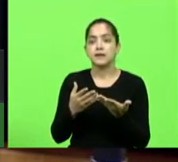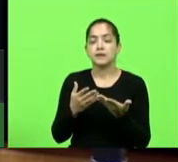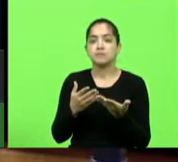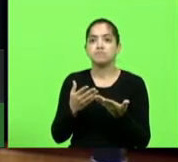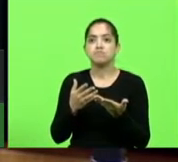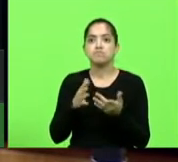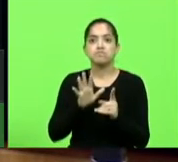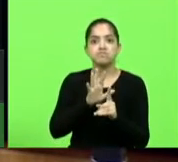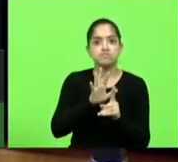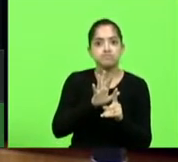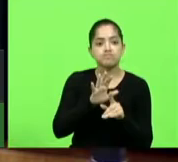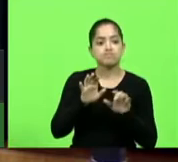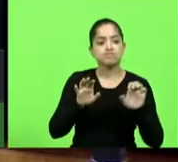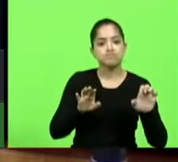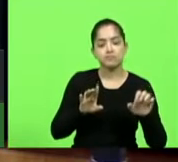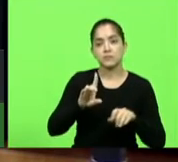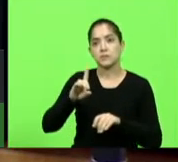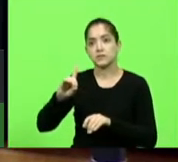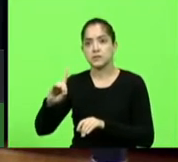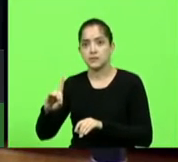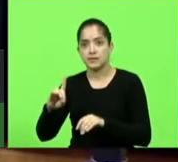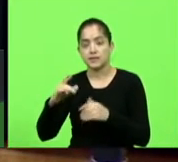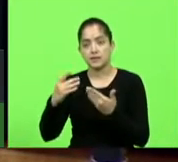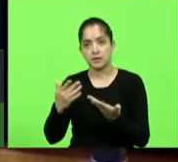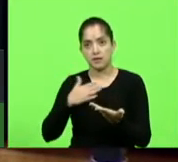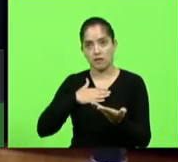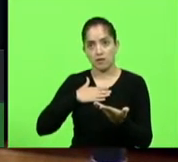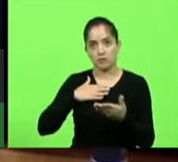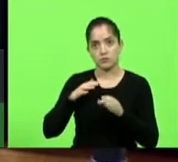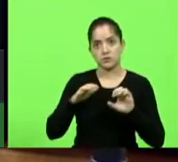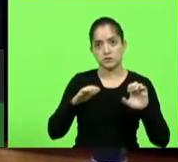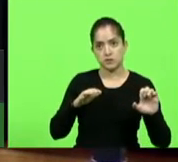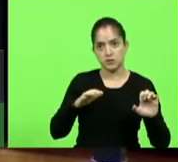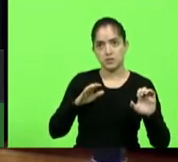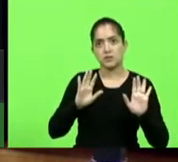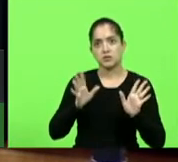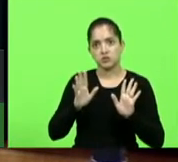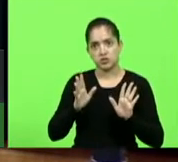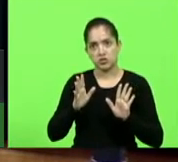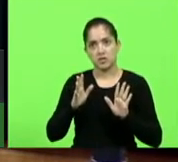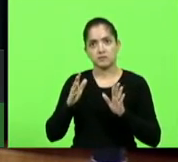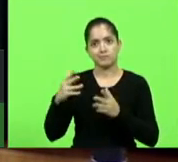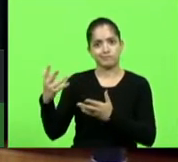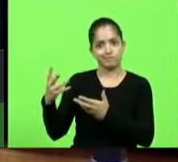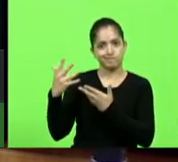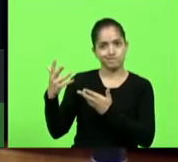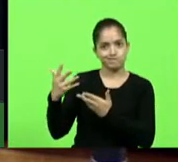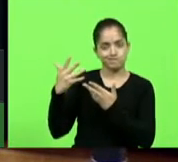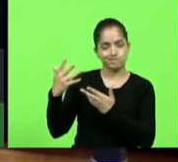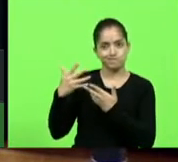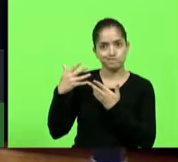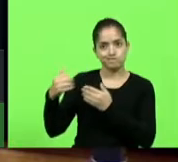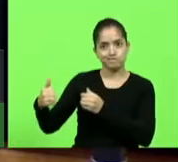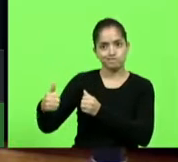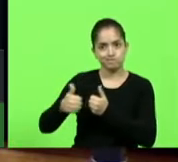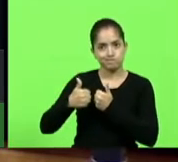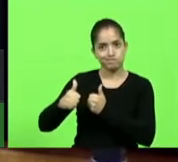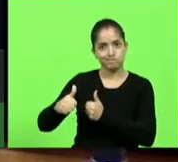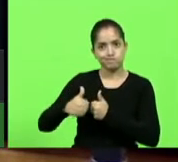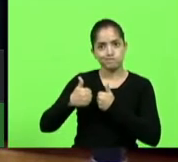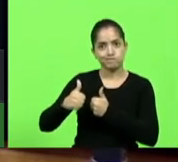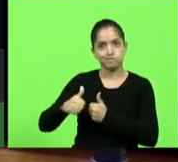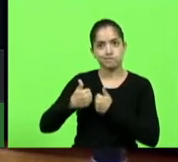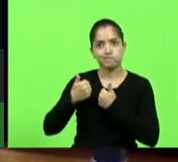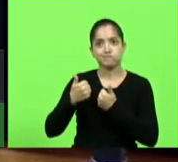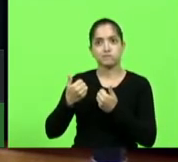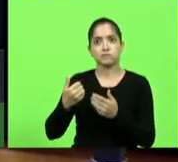segmentos de esquerda ou de direita. Eu sou de esquerda e já fui assediada, né, já sofri assédio